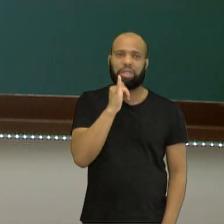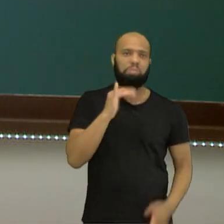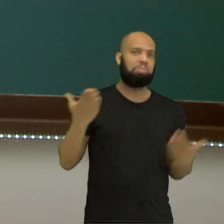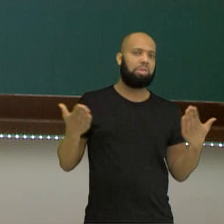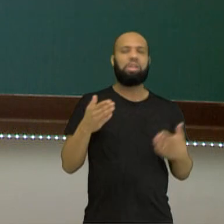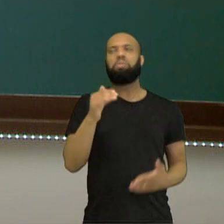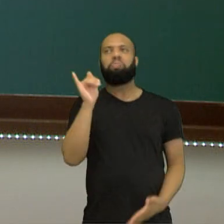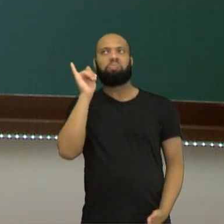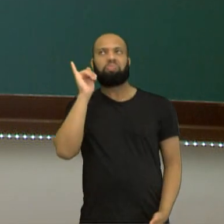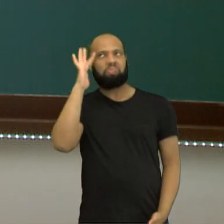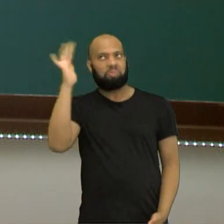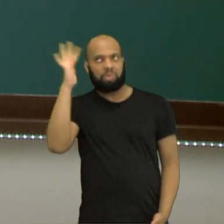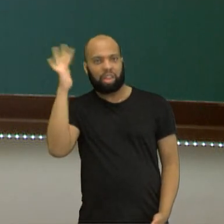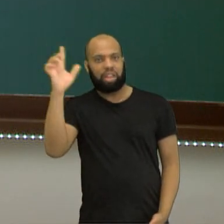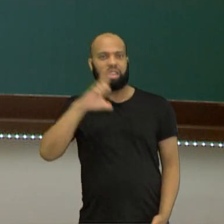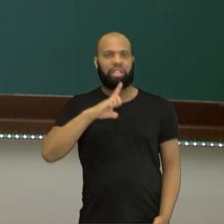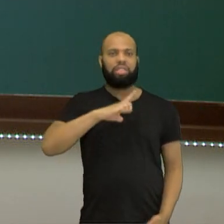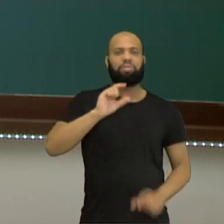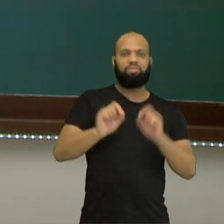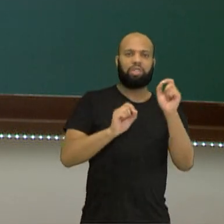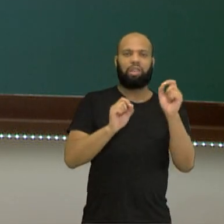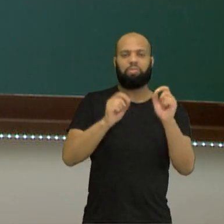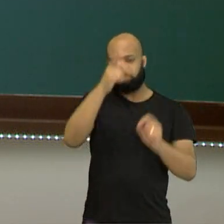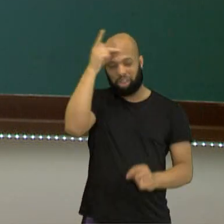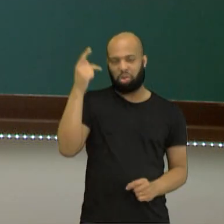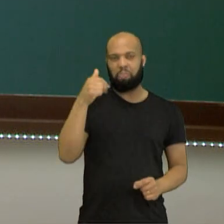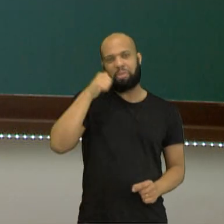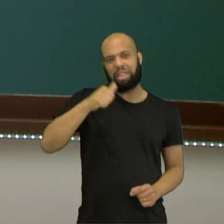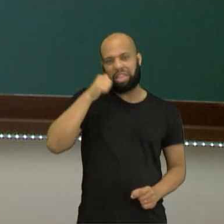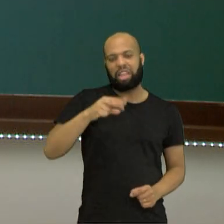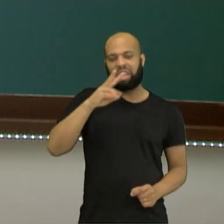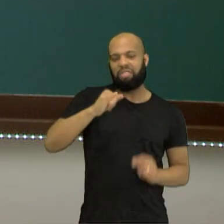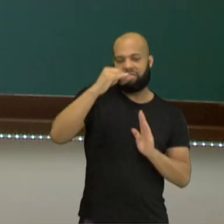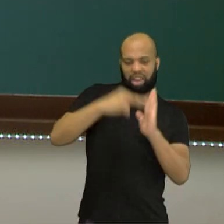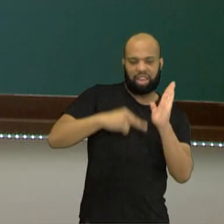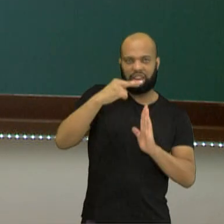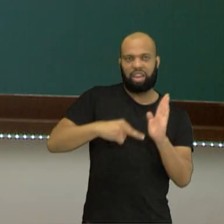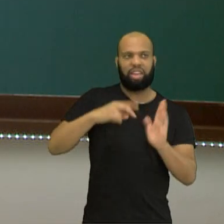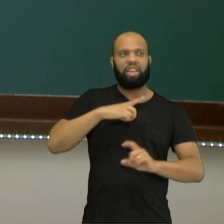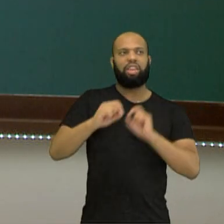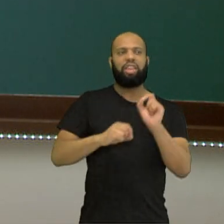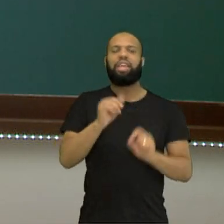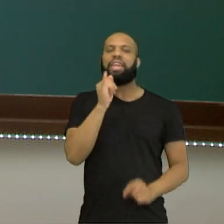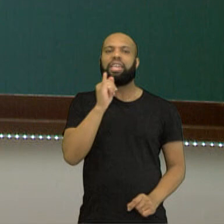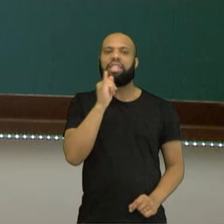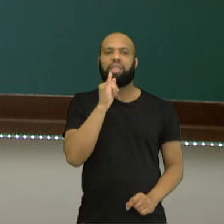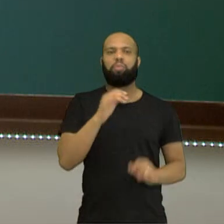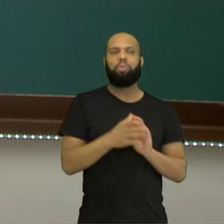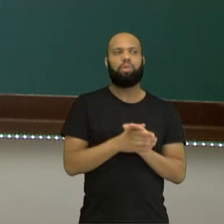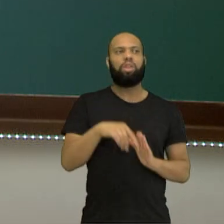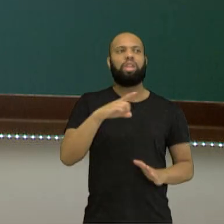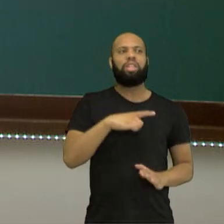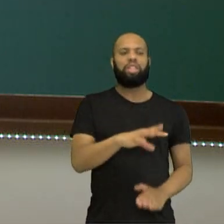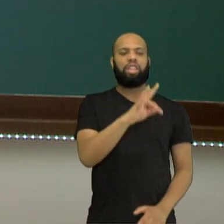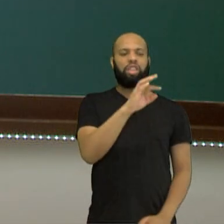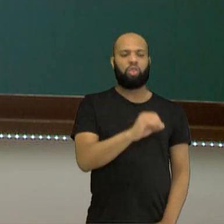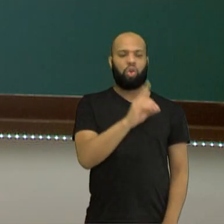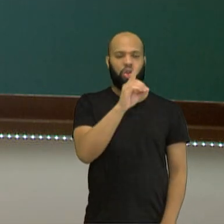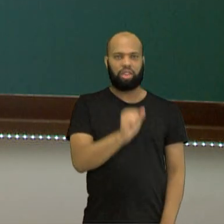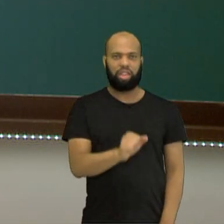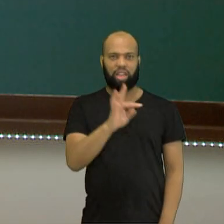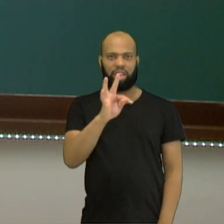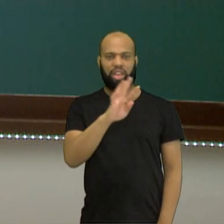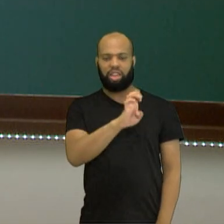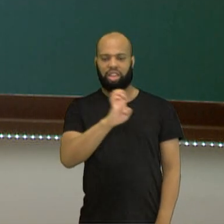imaginem lá, uma revista pública adolescente para as meninas aí, toda teen, por que não, né? Você vai escrever uma